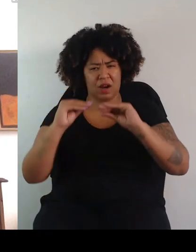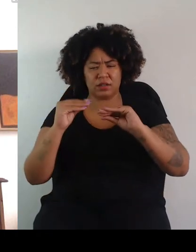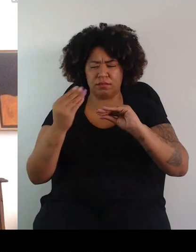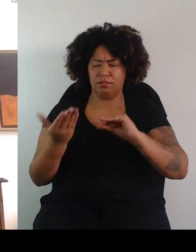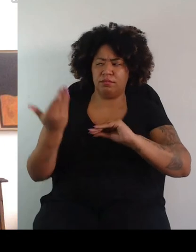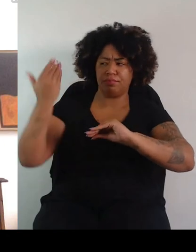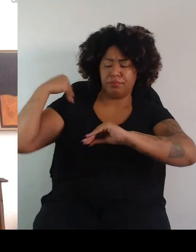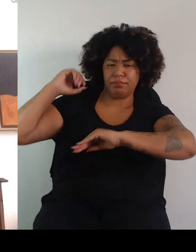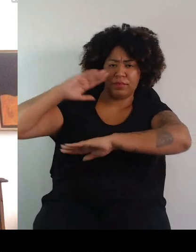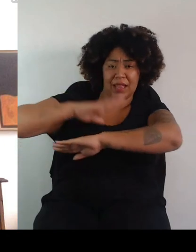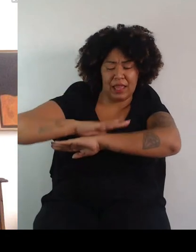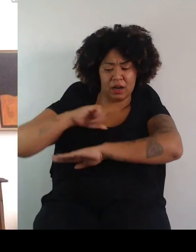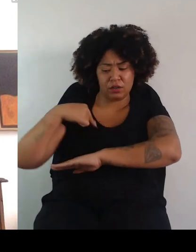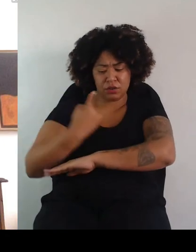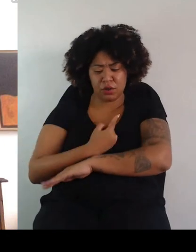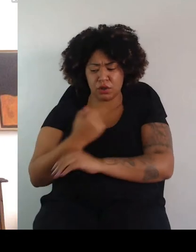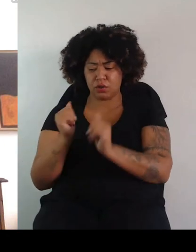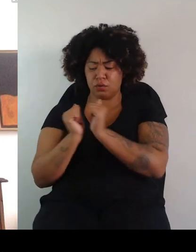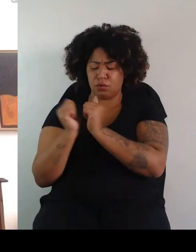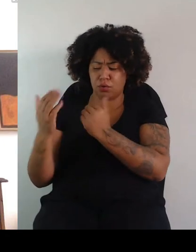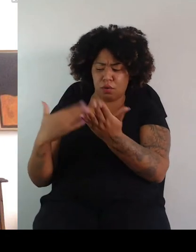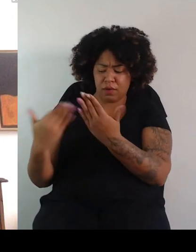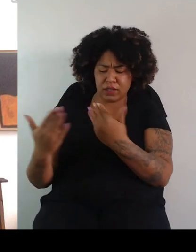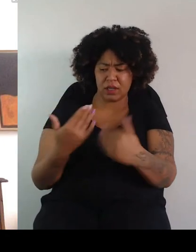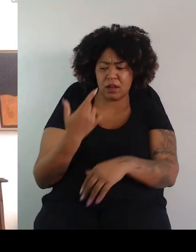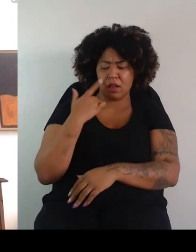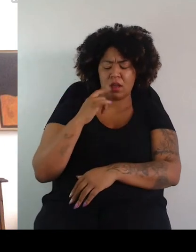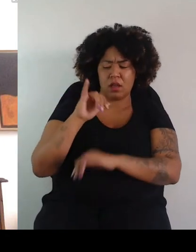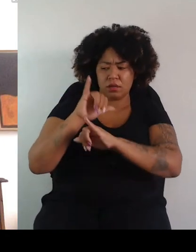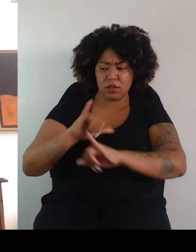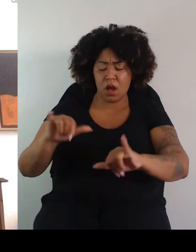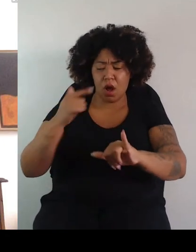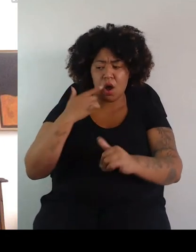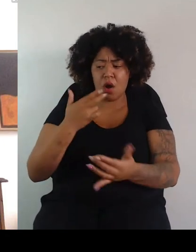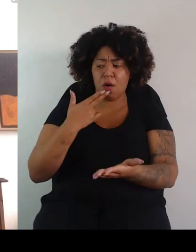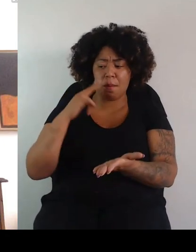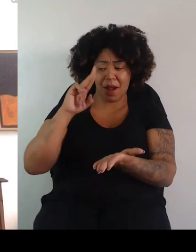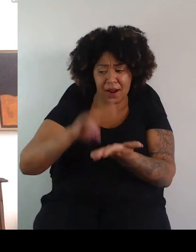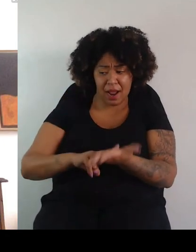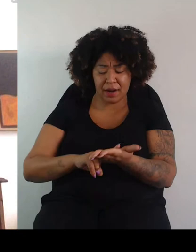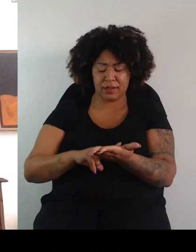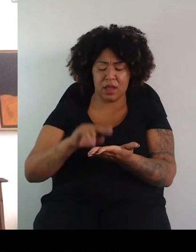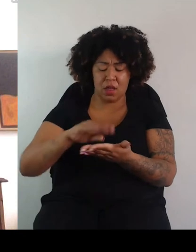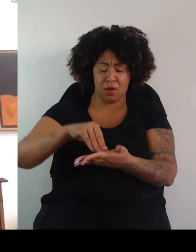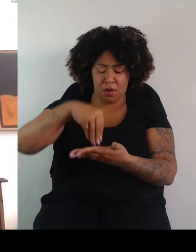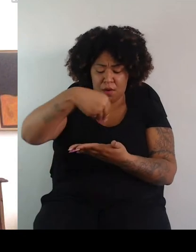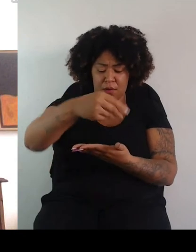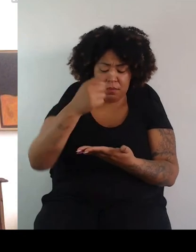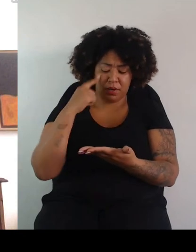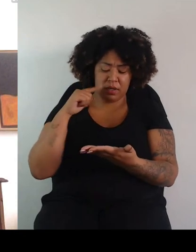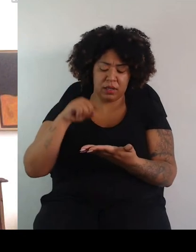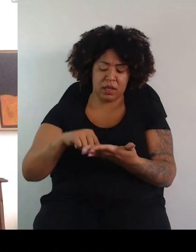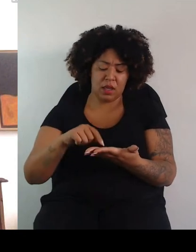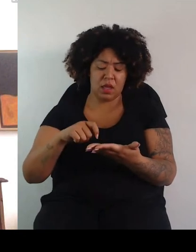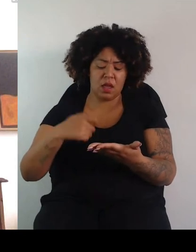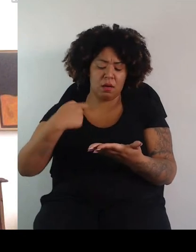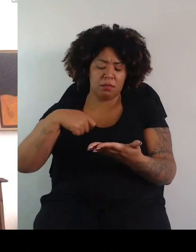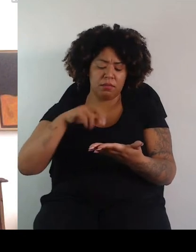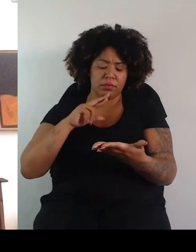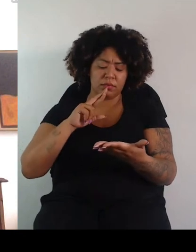algumas cartas e Tentei responder e eu acho que vai te ensinar mas isso é muito